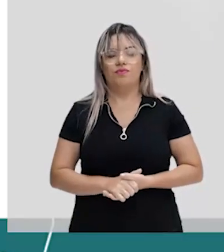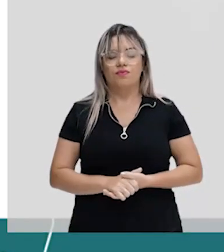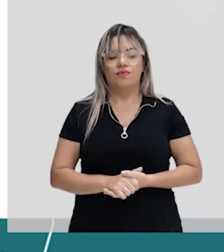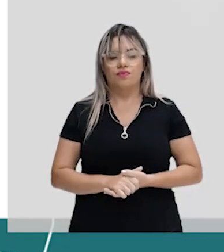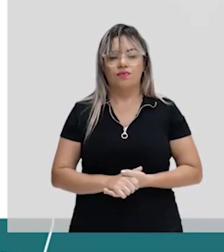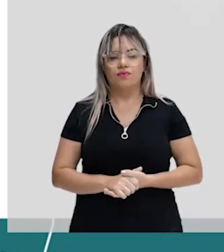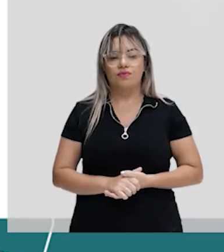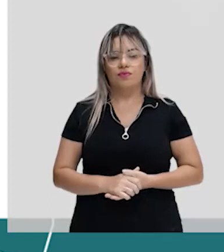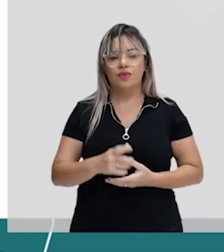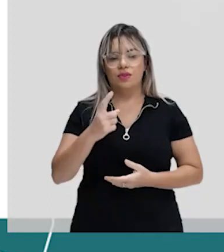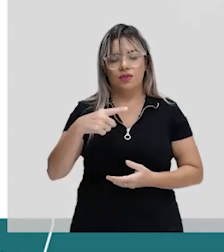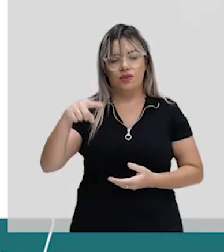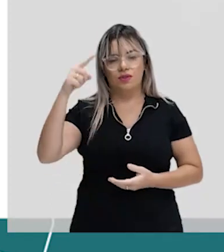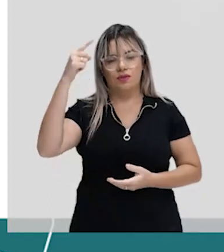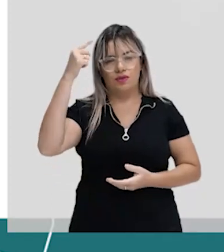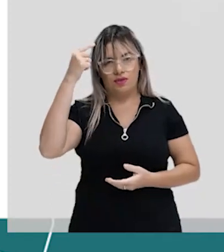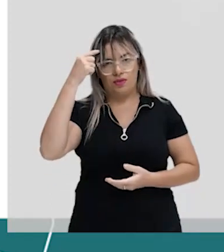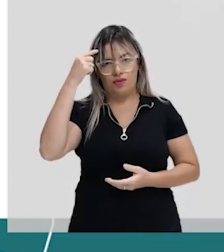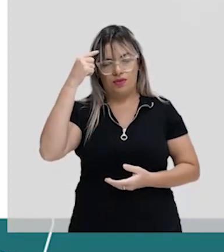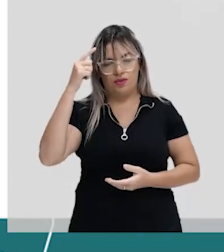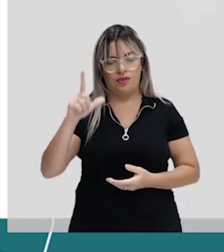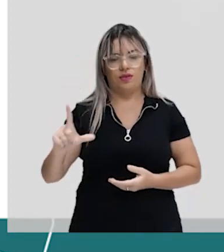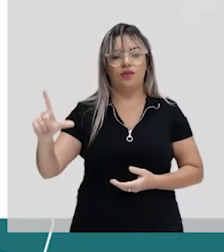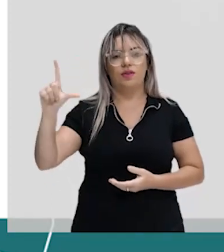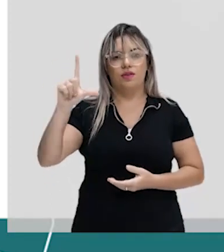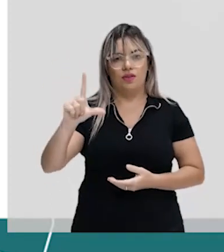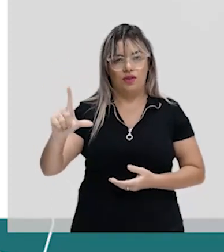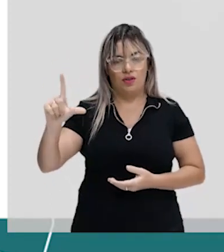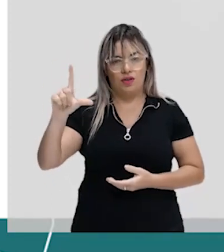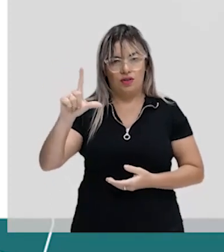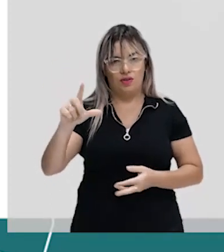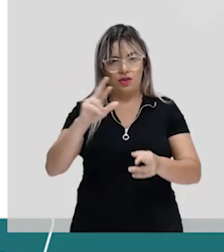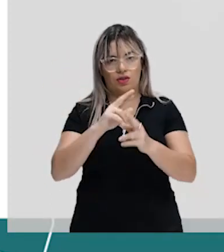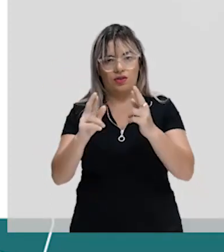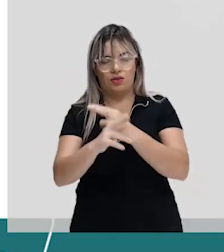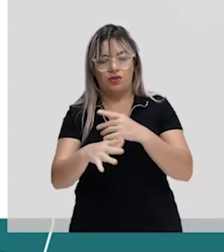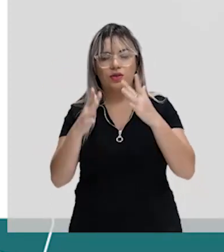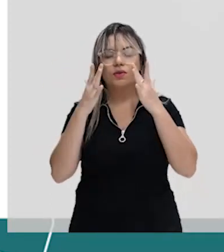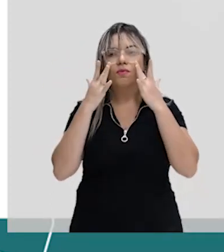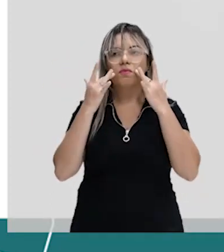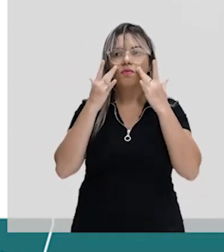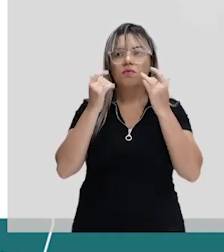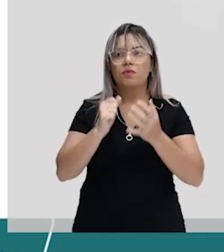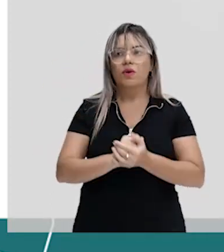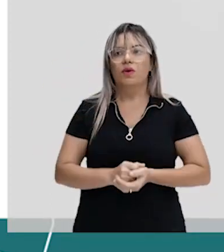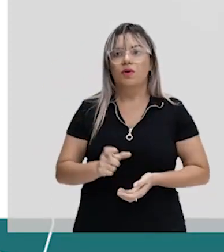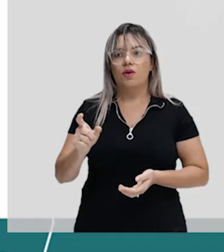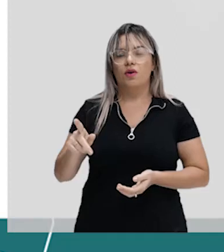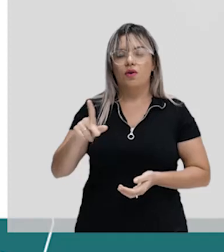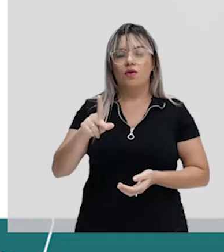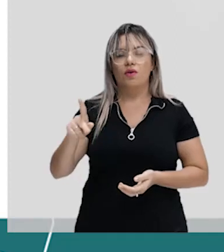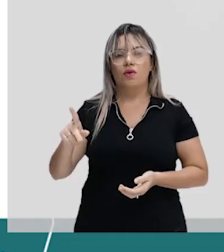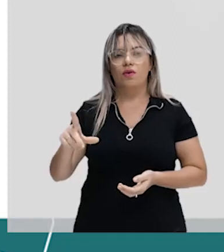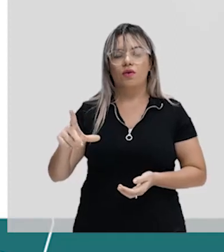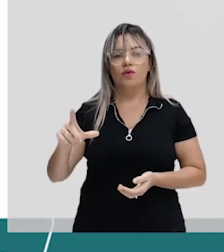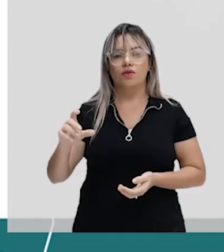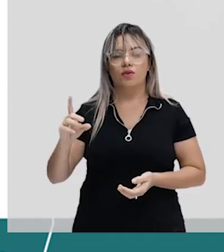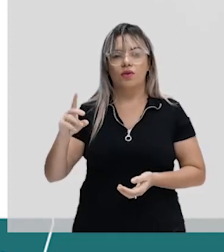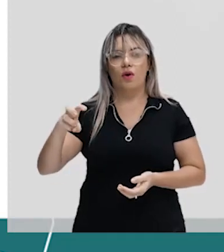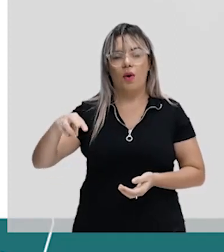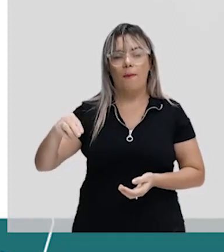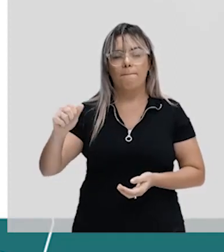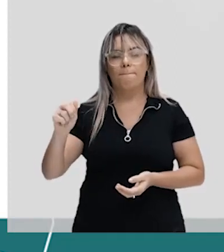Então, pensando em literatura como arte, e é arte, professor Marcos Dominici dá aula de